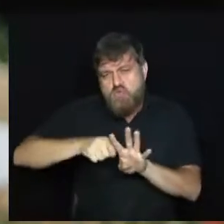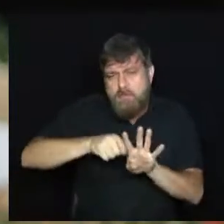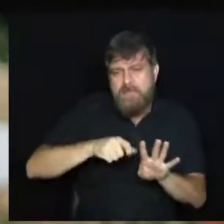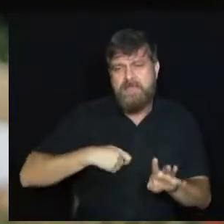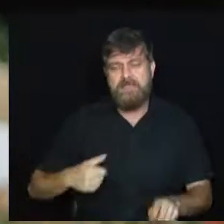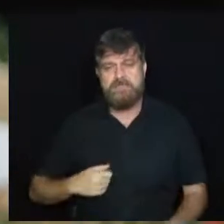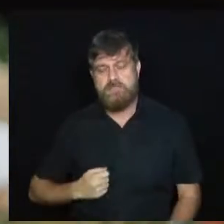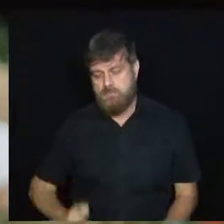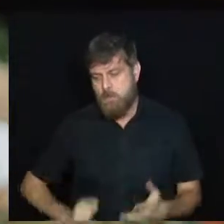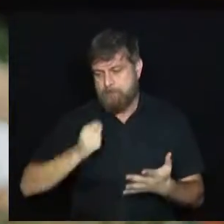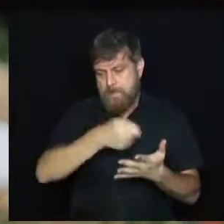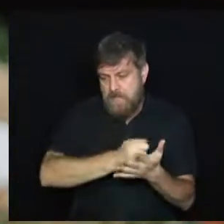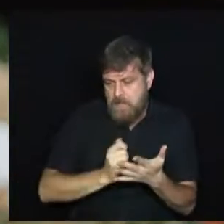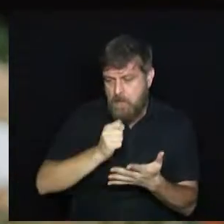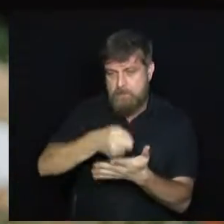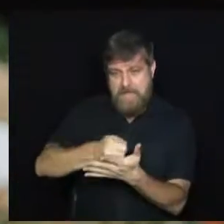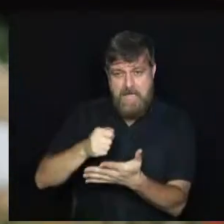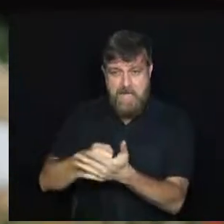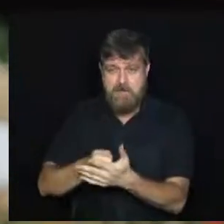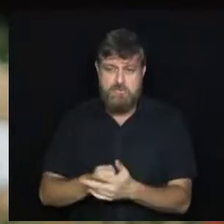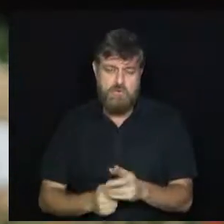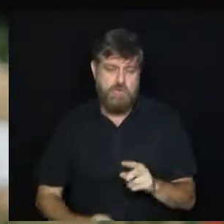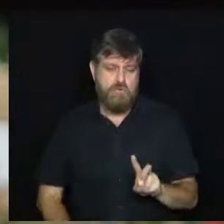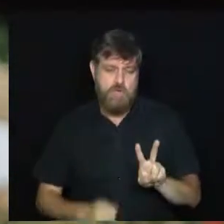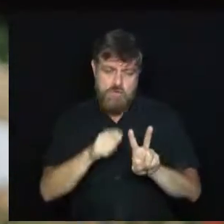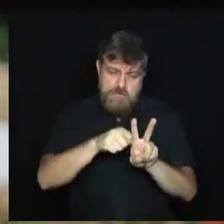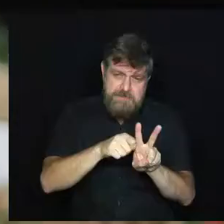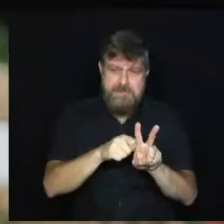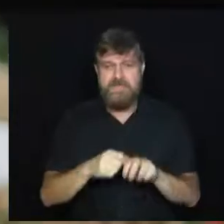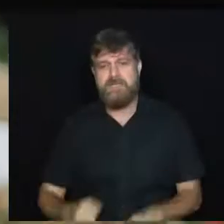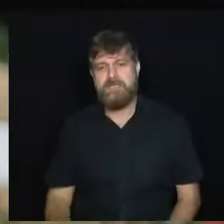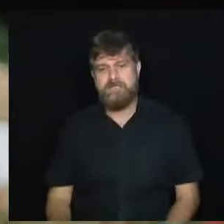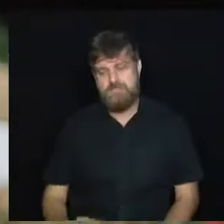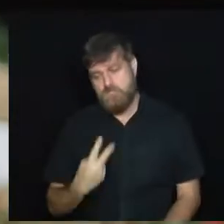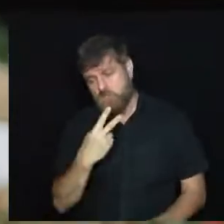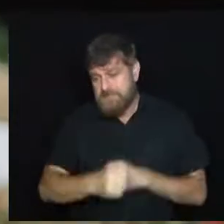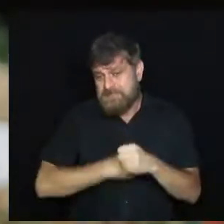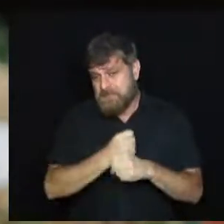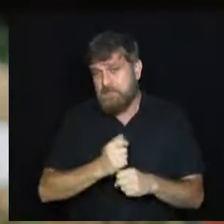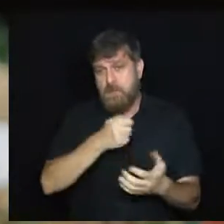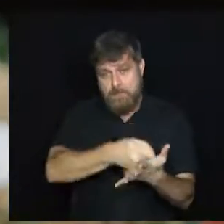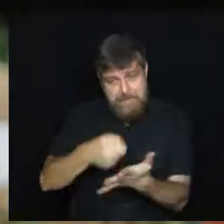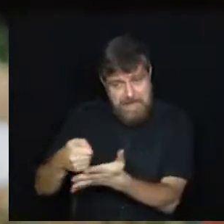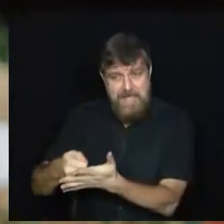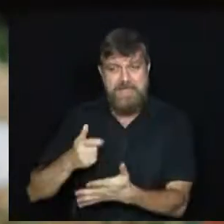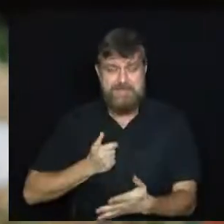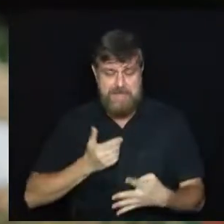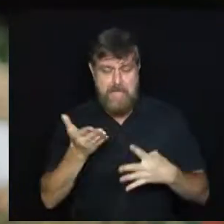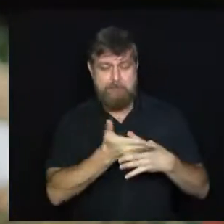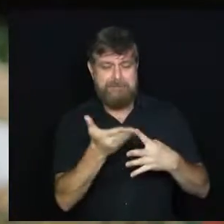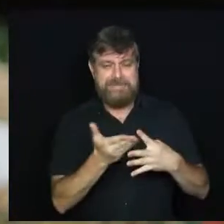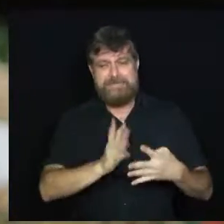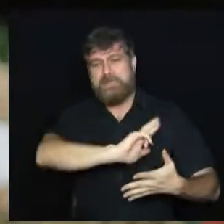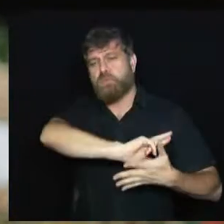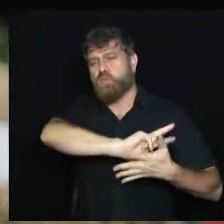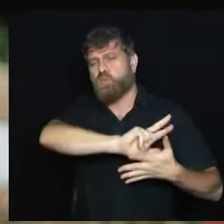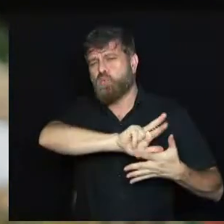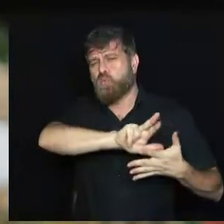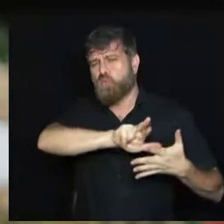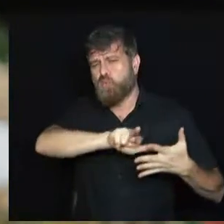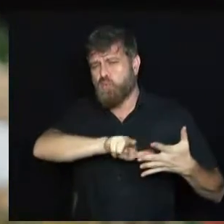mês a mês eu vou pagando, pode ser bimestral, pode ser bianual, de 2 em 2 anos, pode ser de ano a ano, enfim, tem várias formas de eu